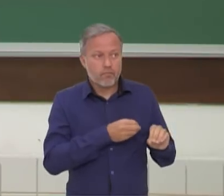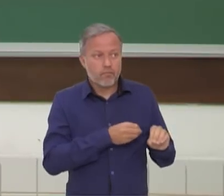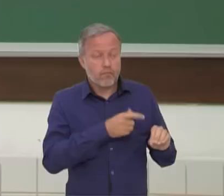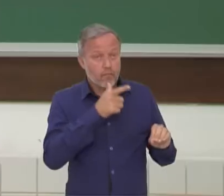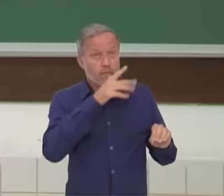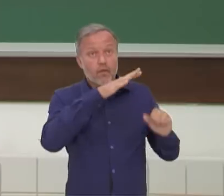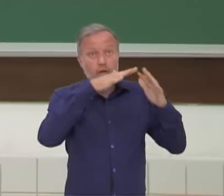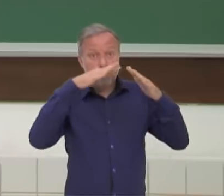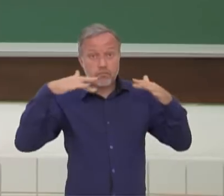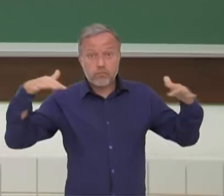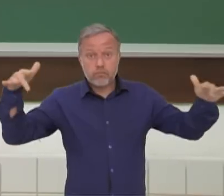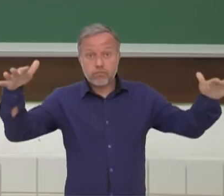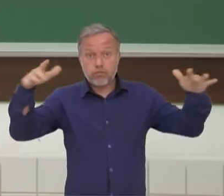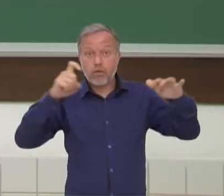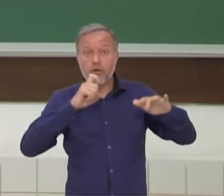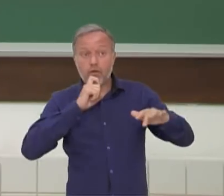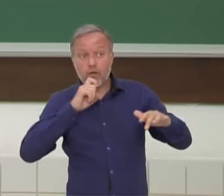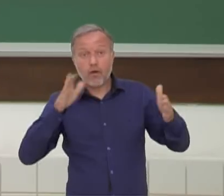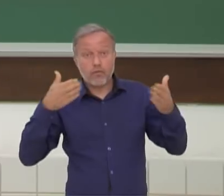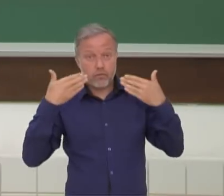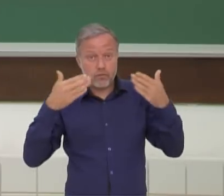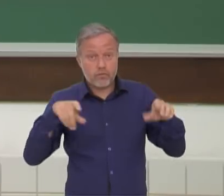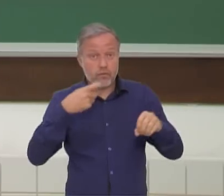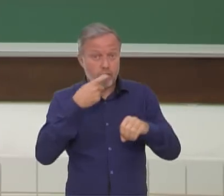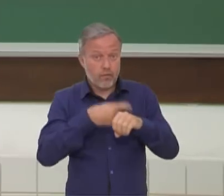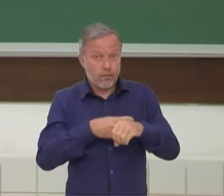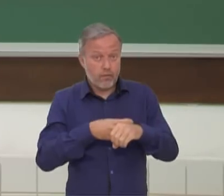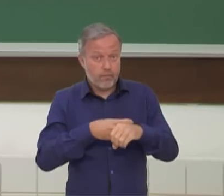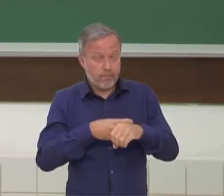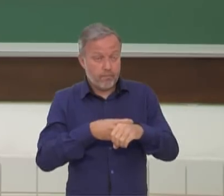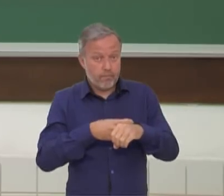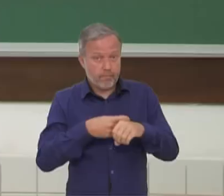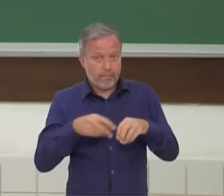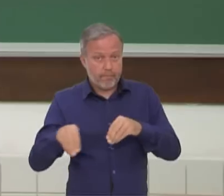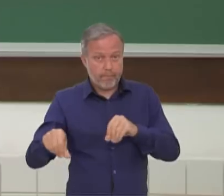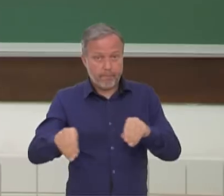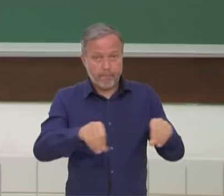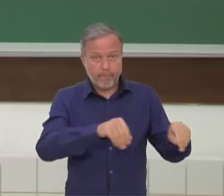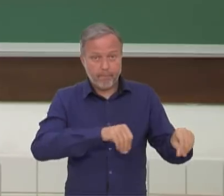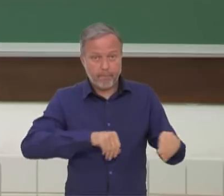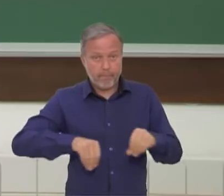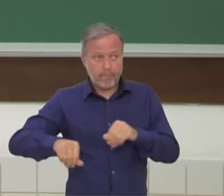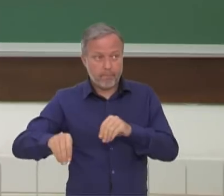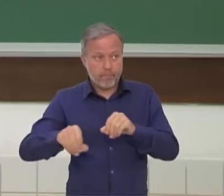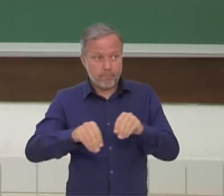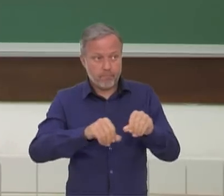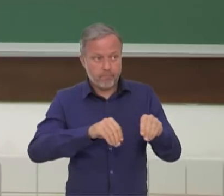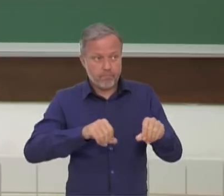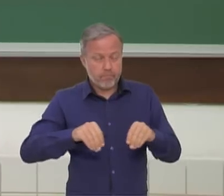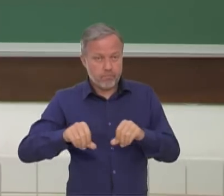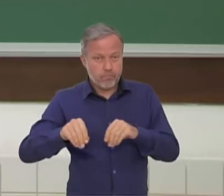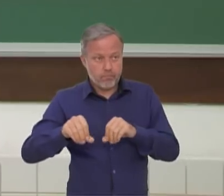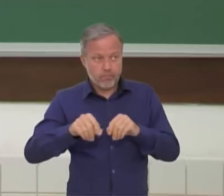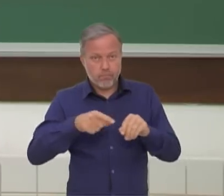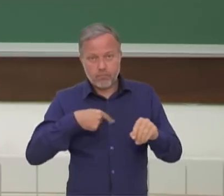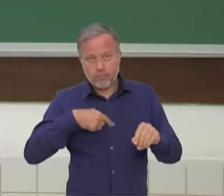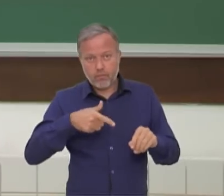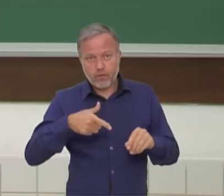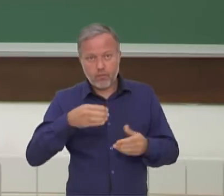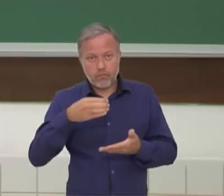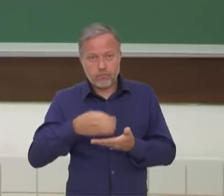ar, temperatura, as rochas, a areia. Então, se a gente for pegar um copo com